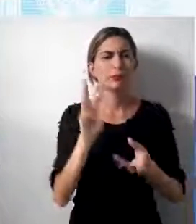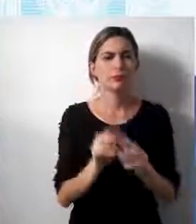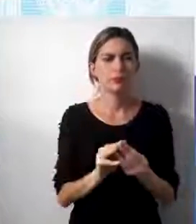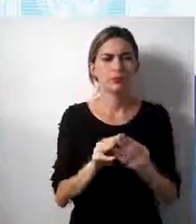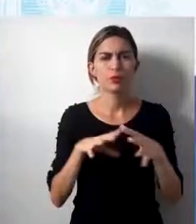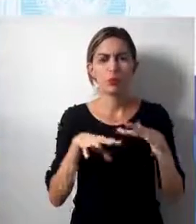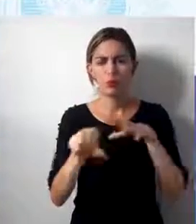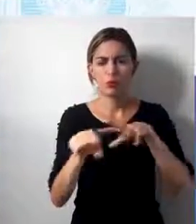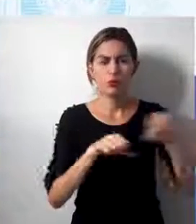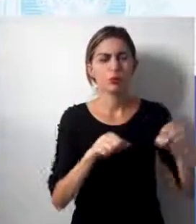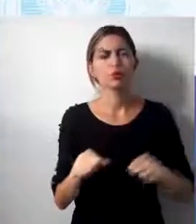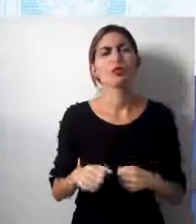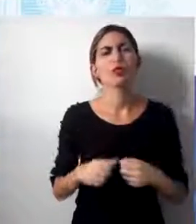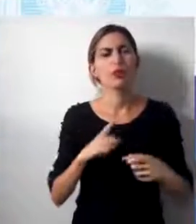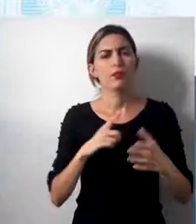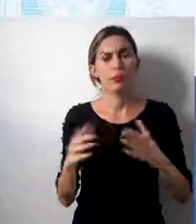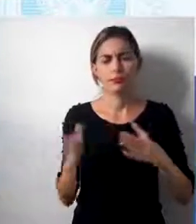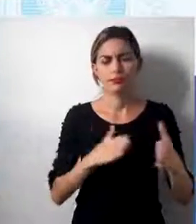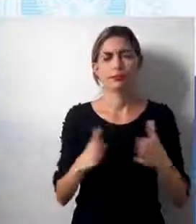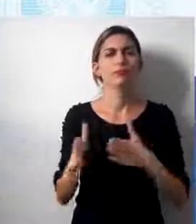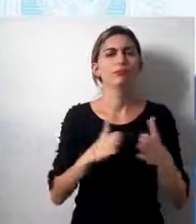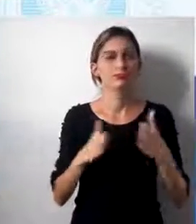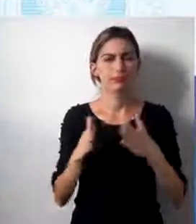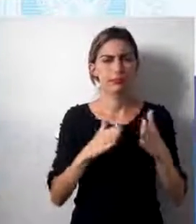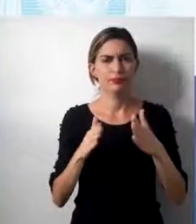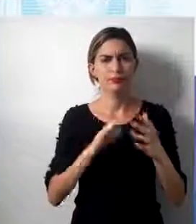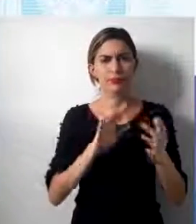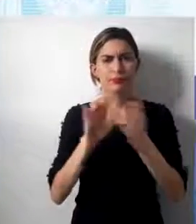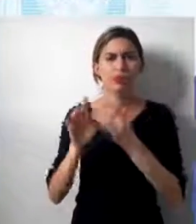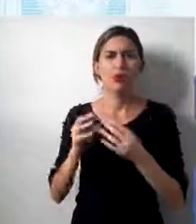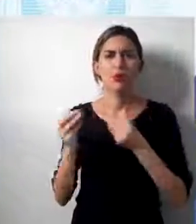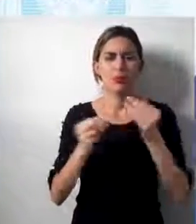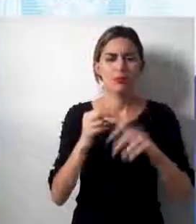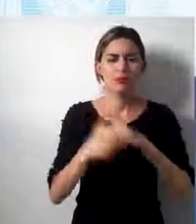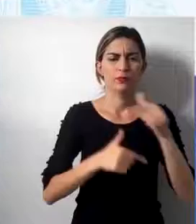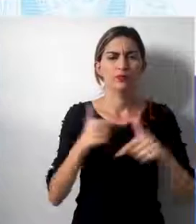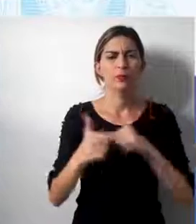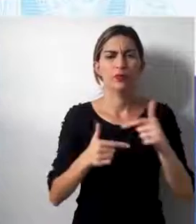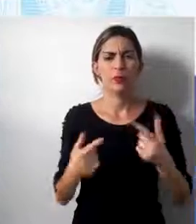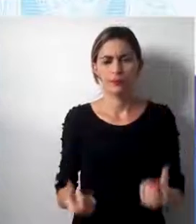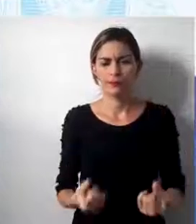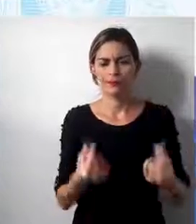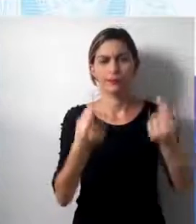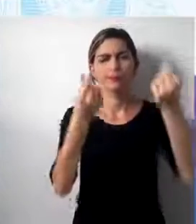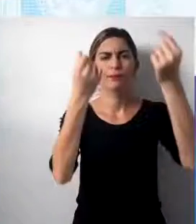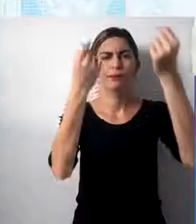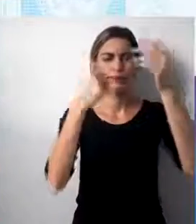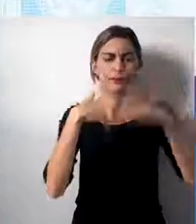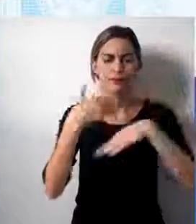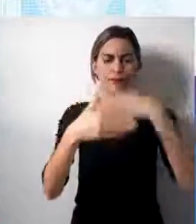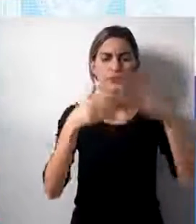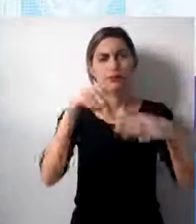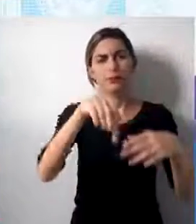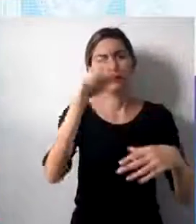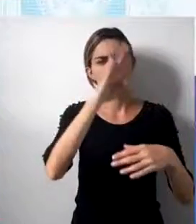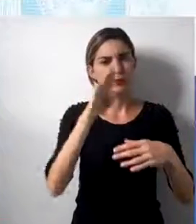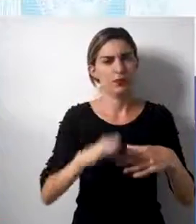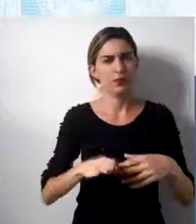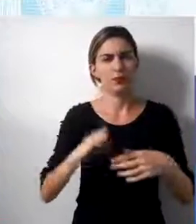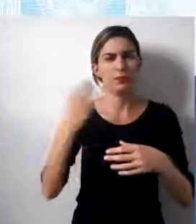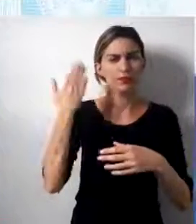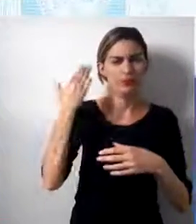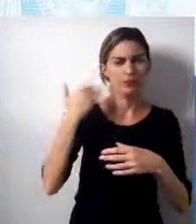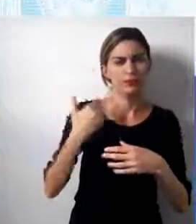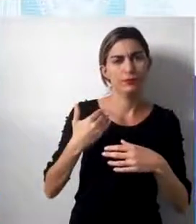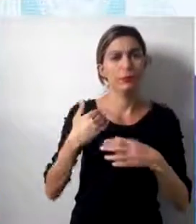quanto a ocupação do território, elas têm relação direta com a dinâmica das atividades econômicas desenvolvidas aqui no Brasil